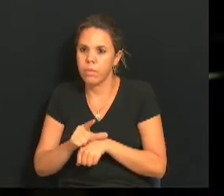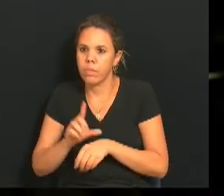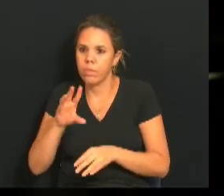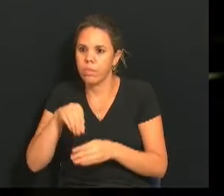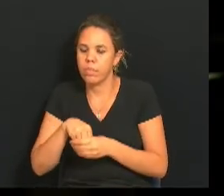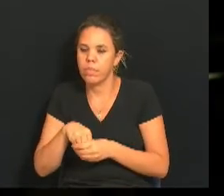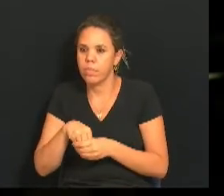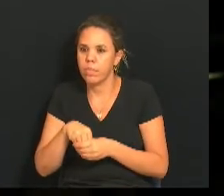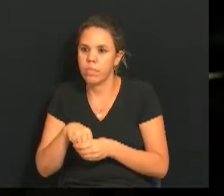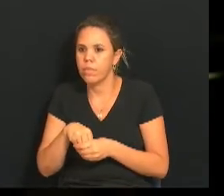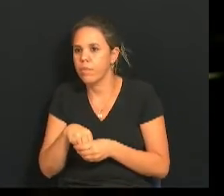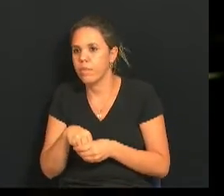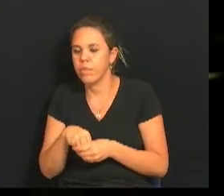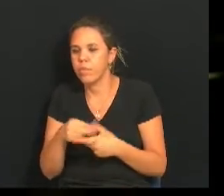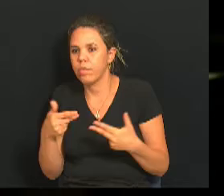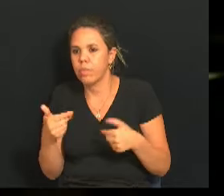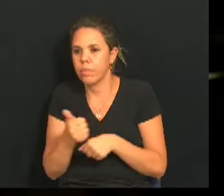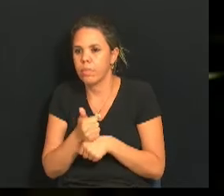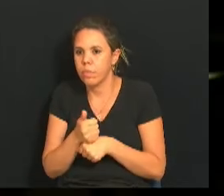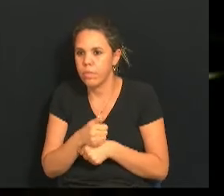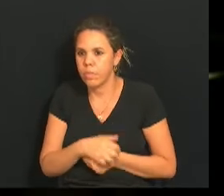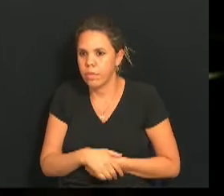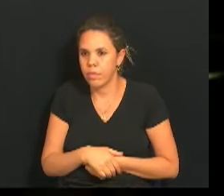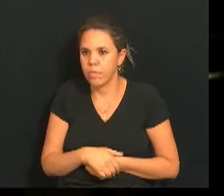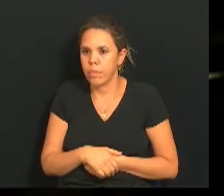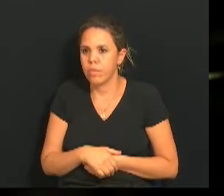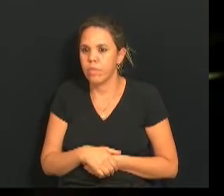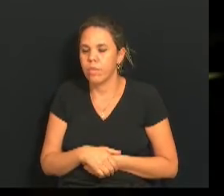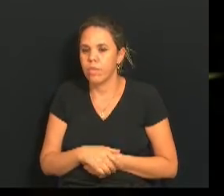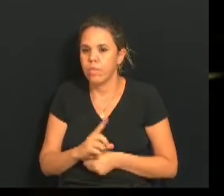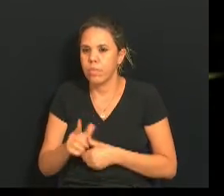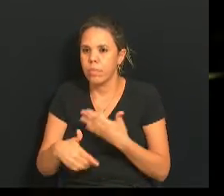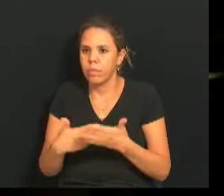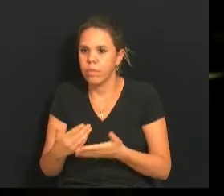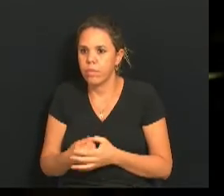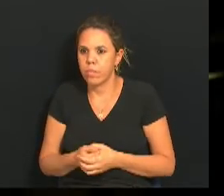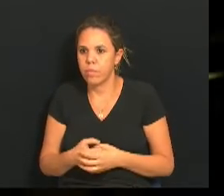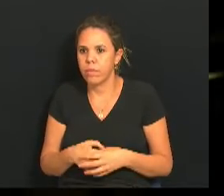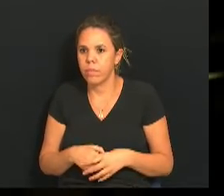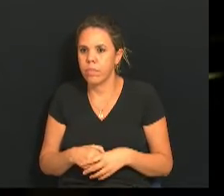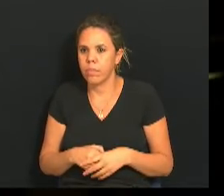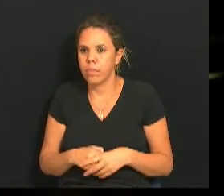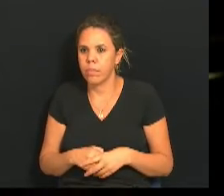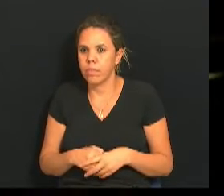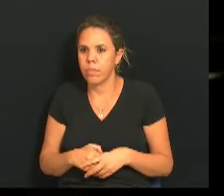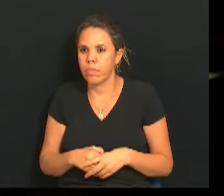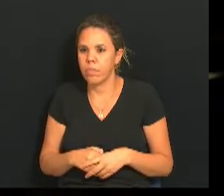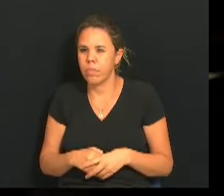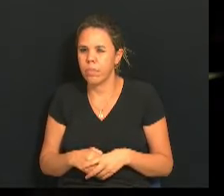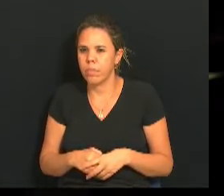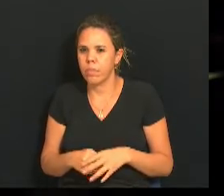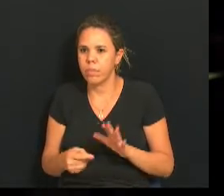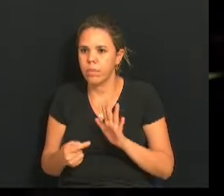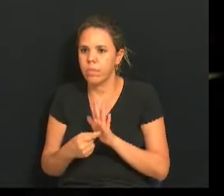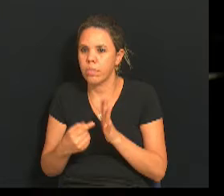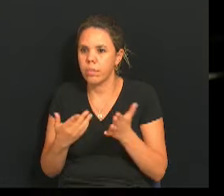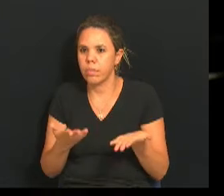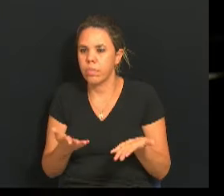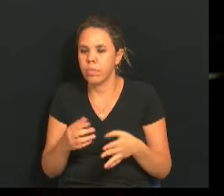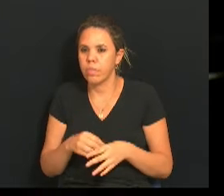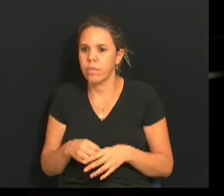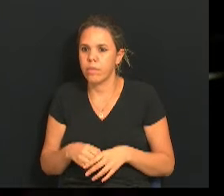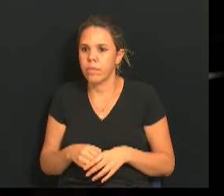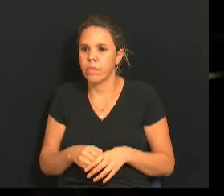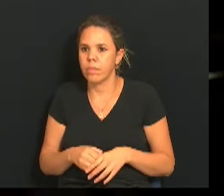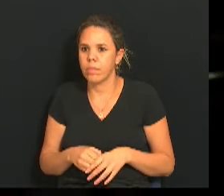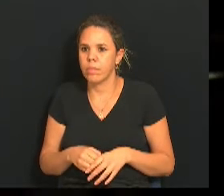mesmo de isso, são cargos, né? E no item seguinte é apontado que fica a